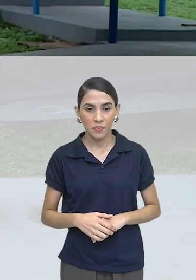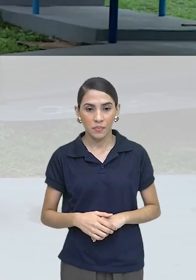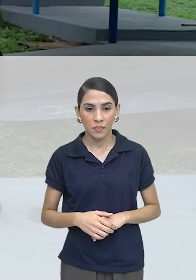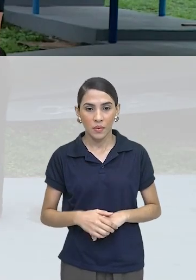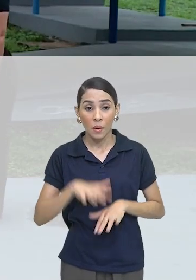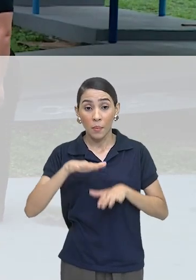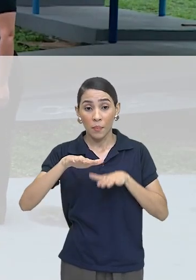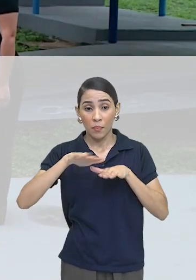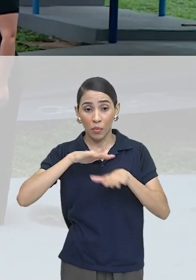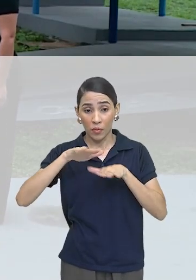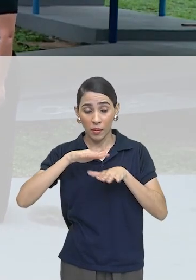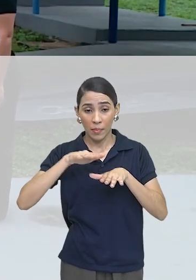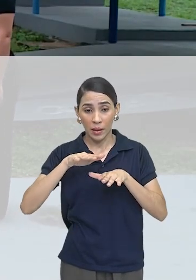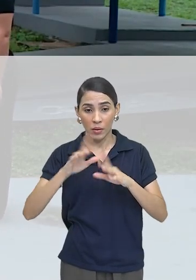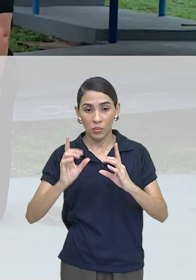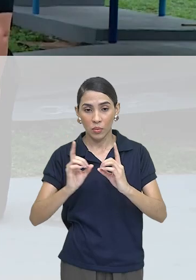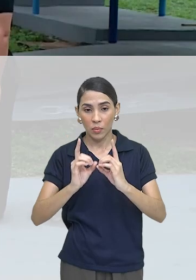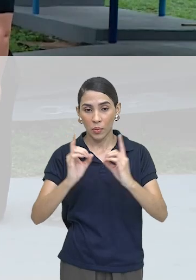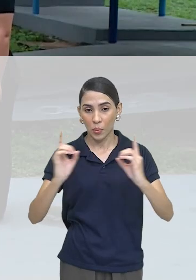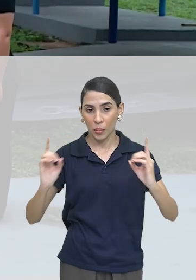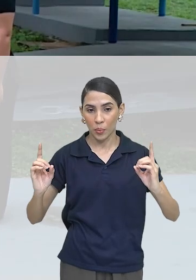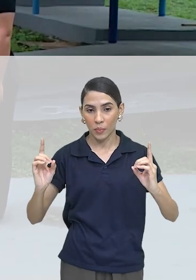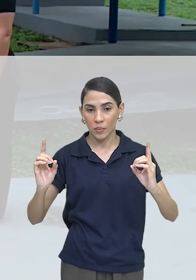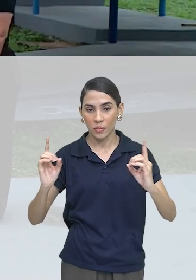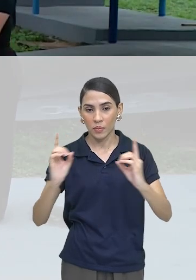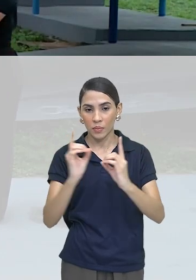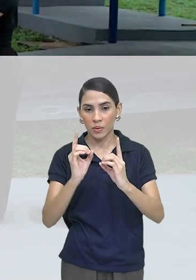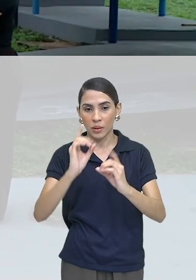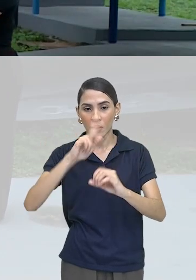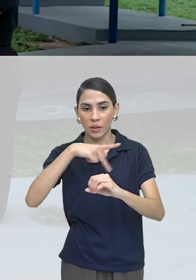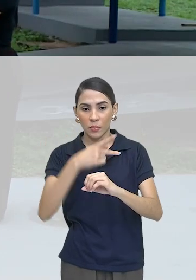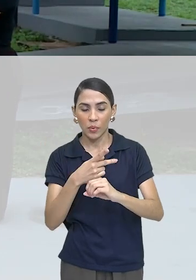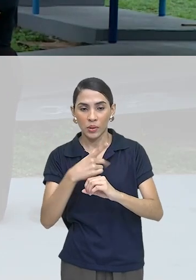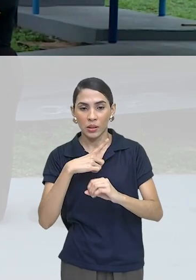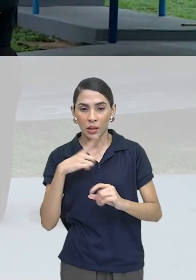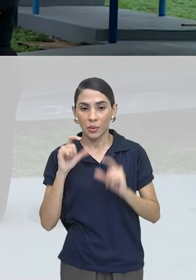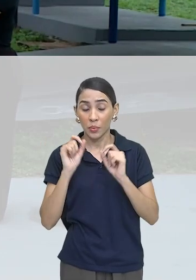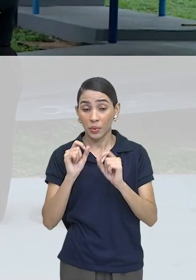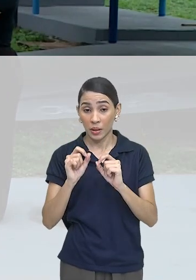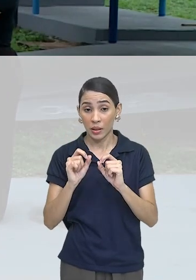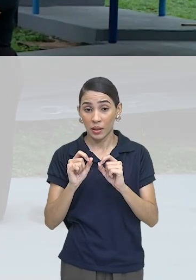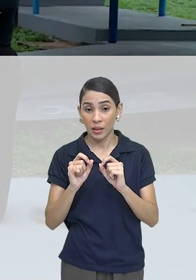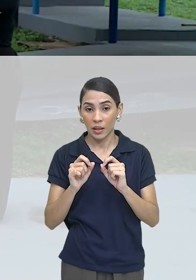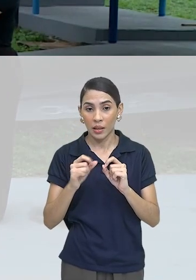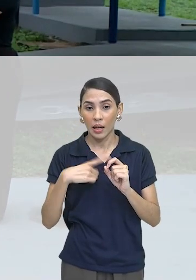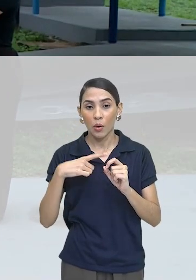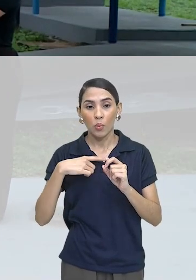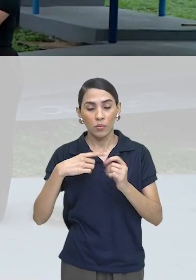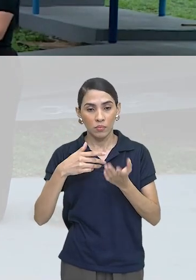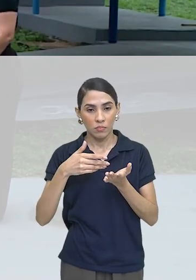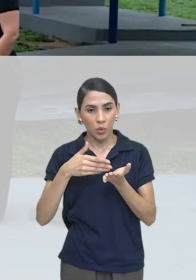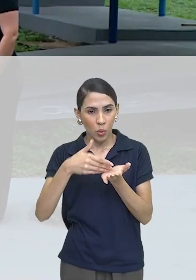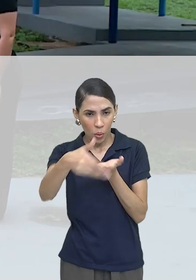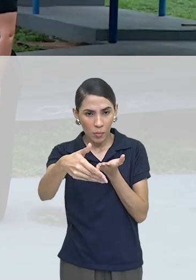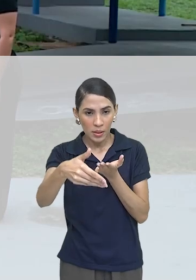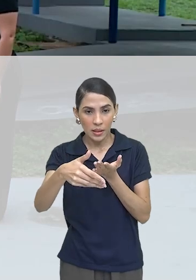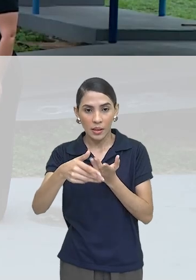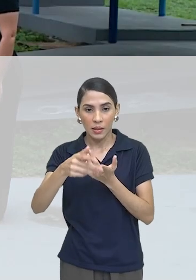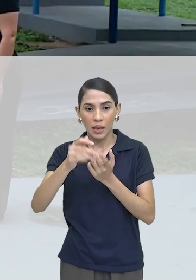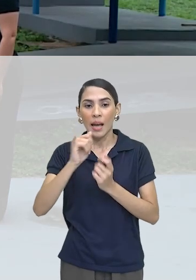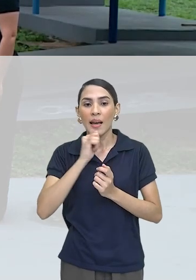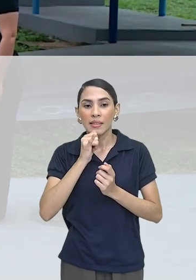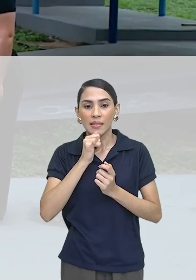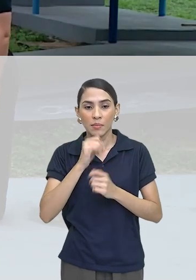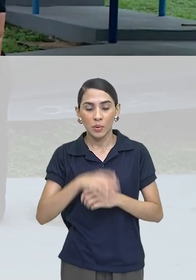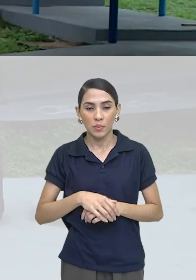um dos movimentos ensaiados. E ao final, vocês viram que eu liberei aí o meu Kiai, né?